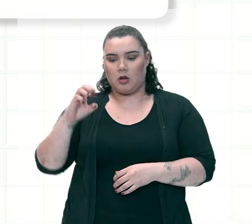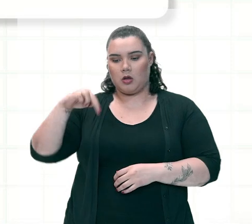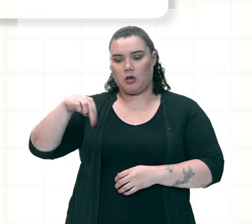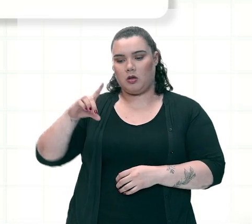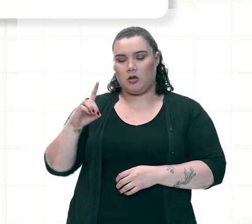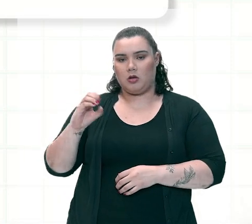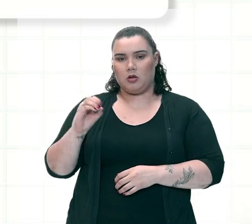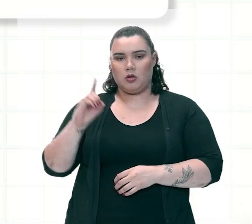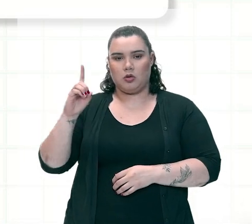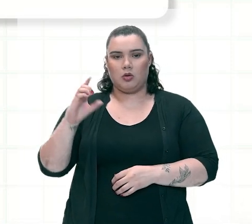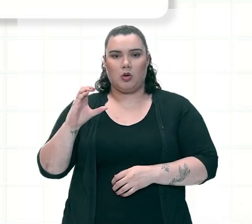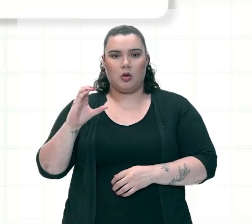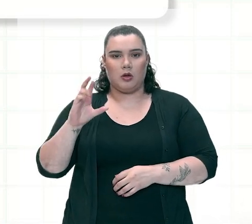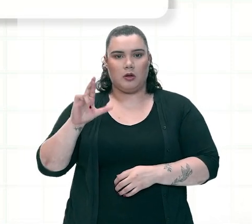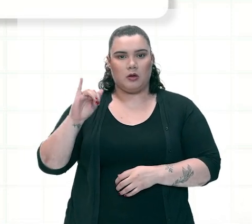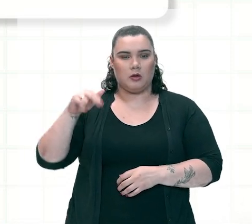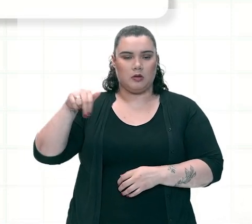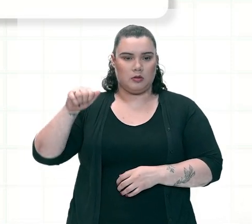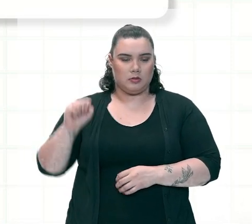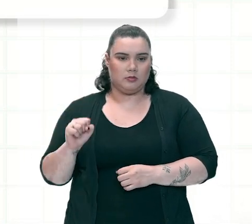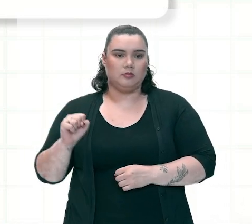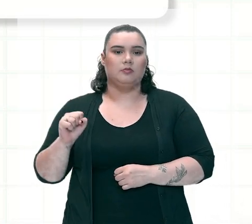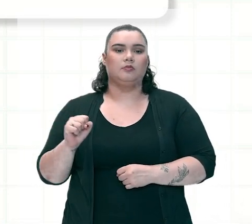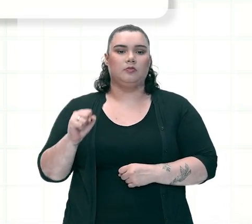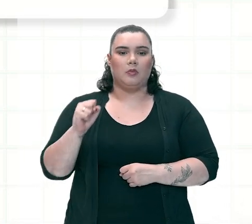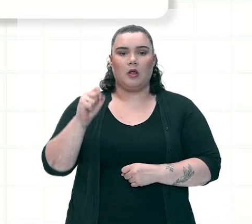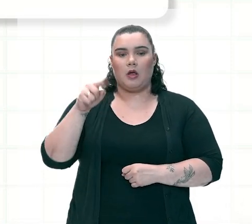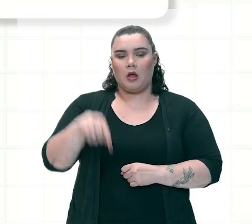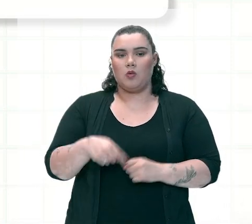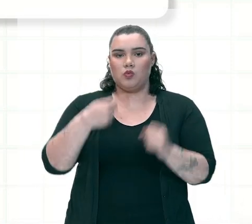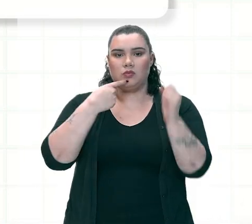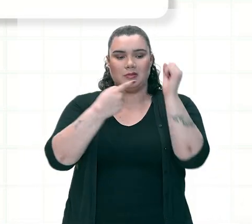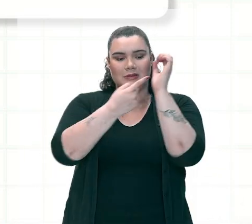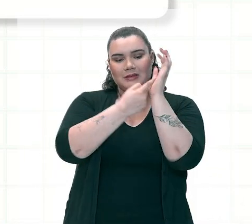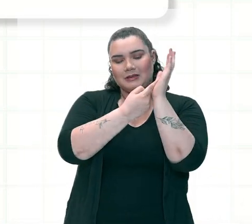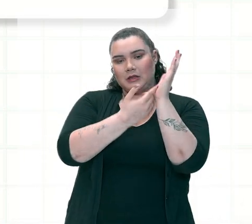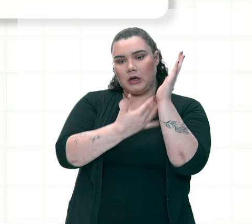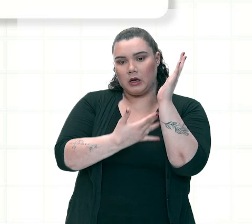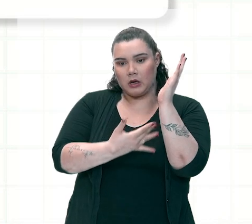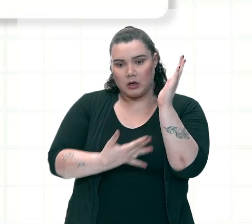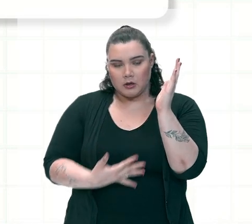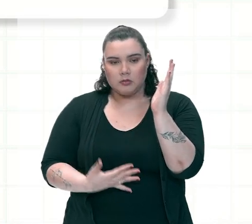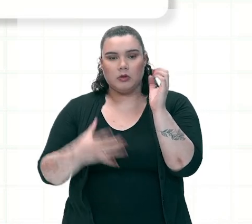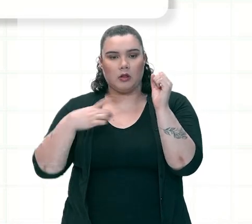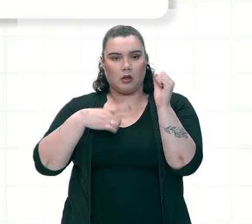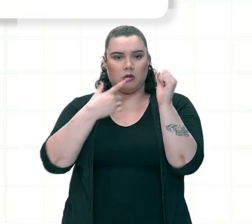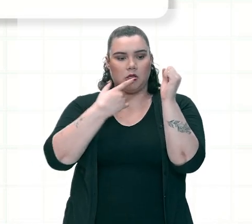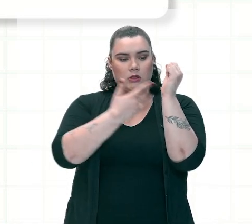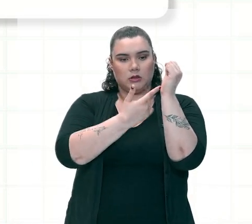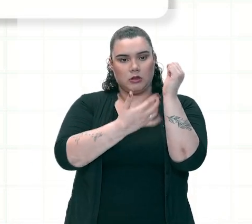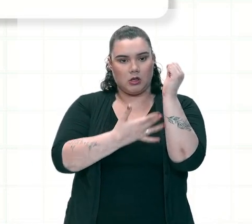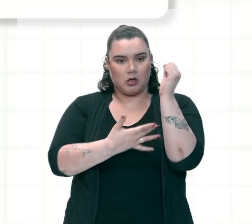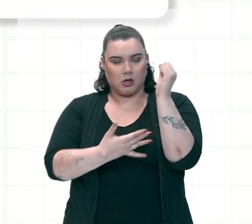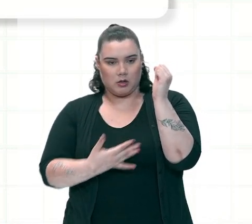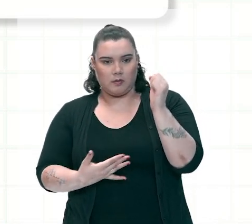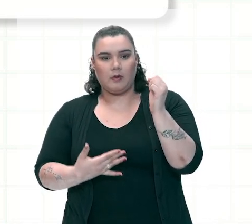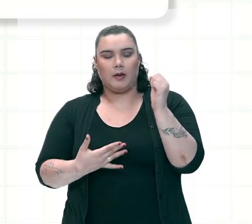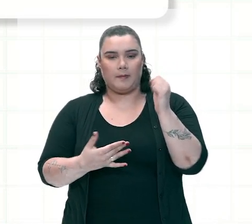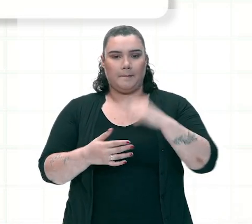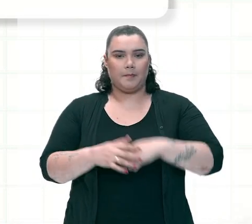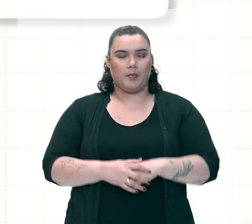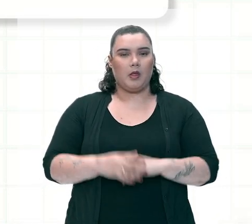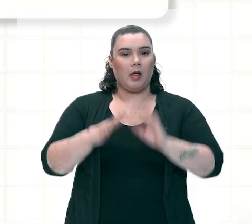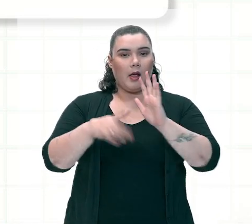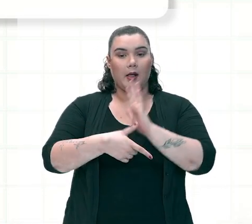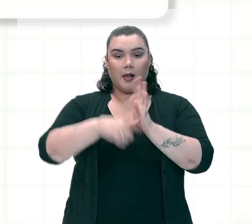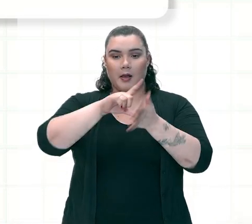elas secretam hormônios diretamente na corrente sanguínea, né? Aqui, o que a gente viu anteriormente é que elas estavam